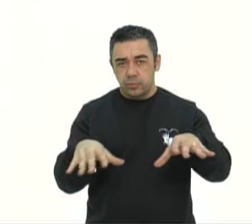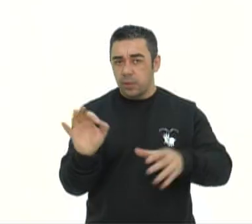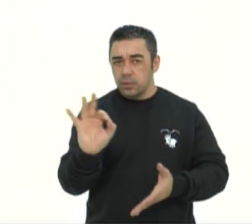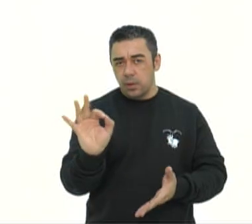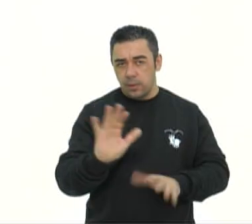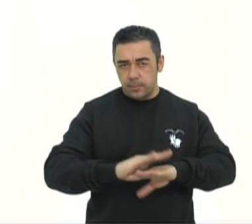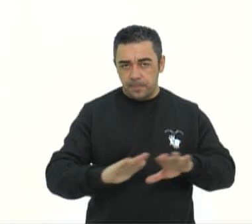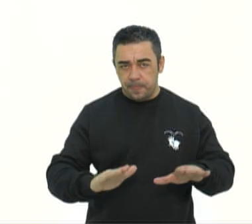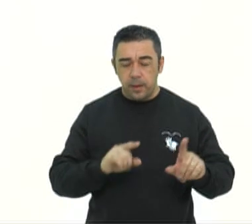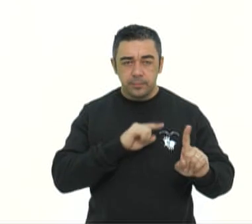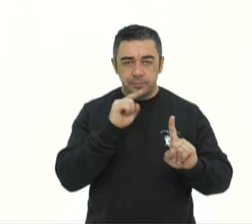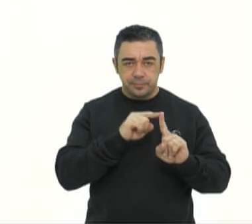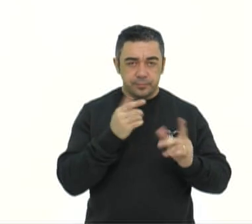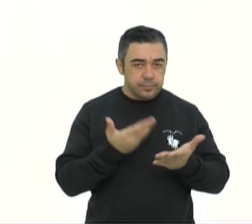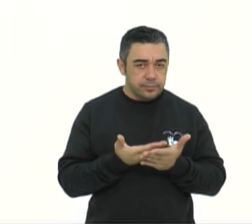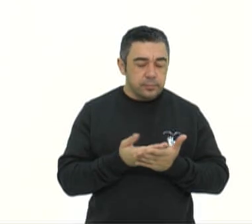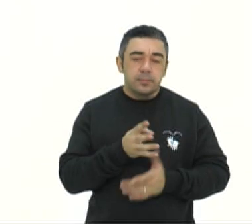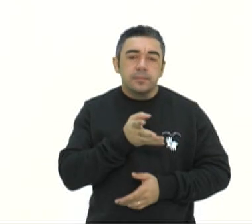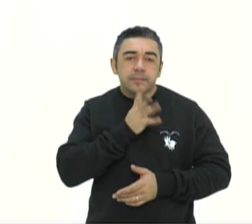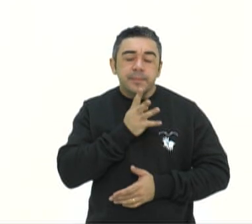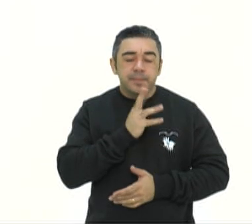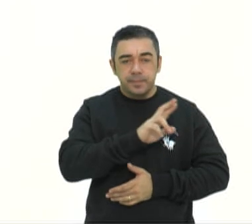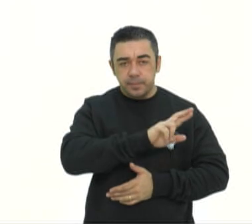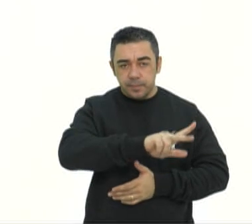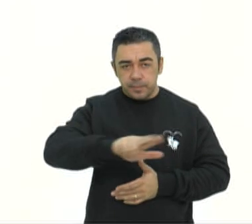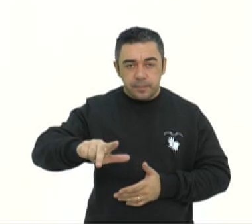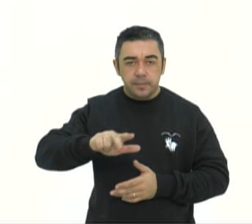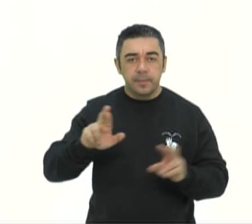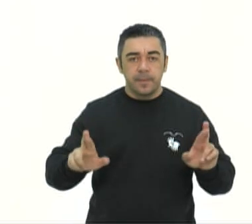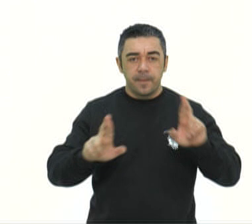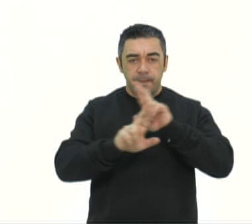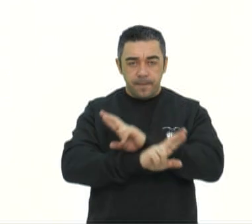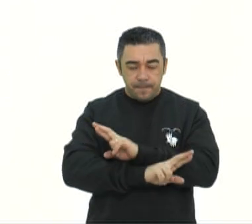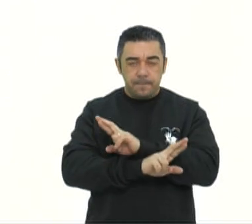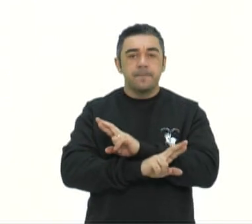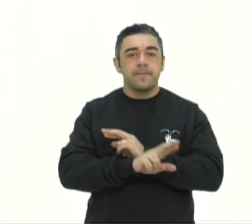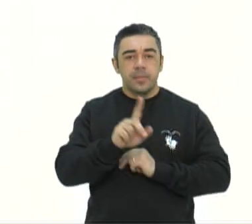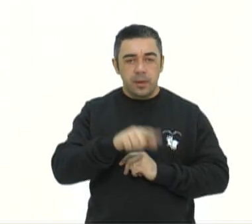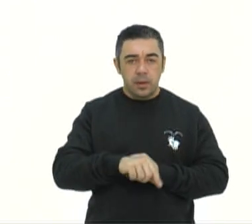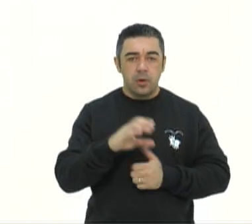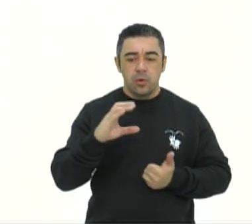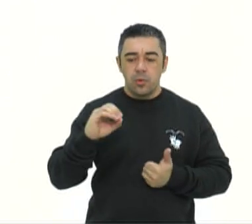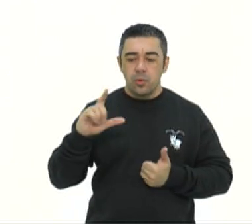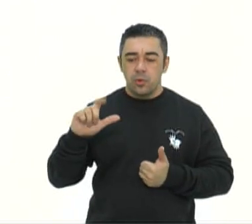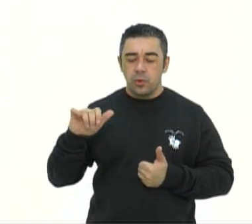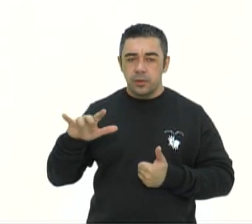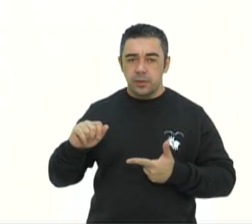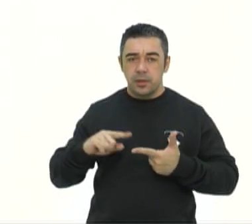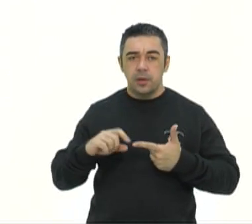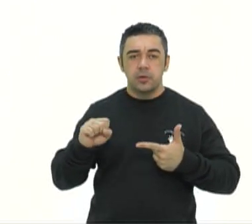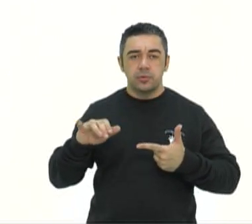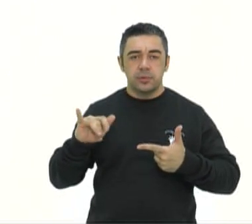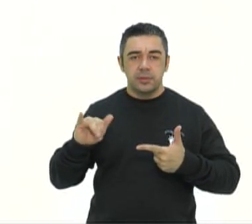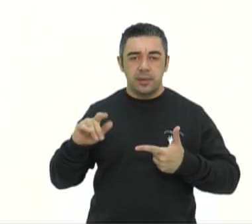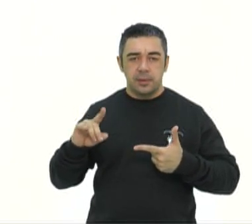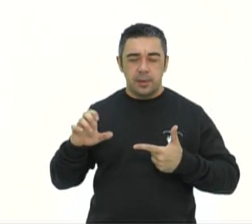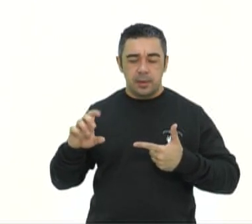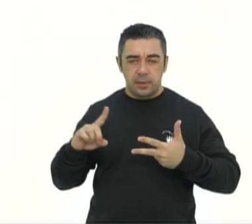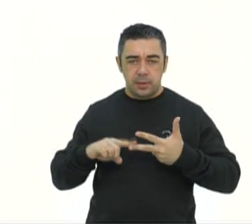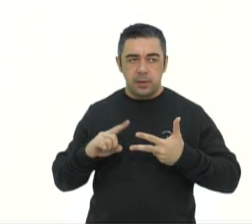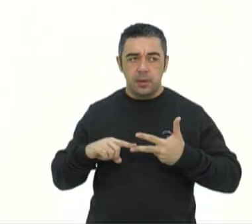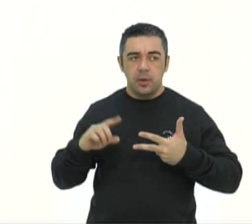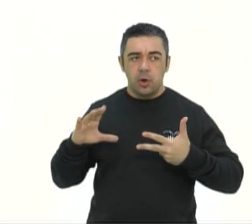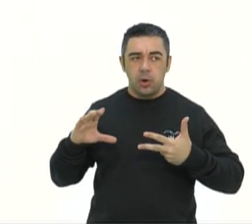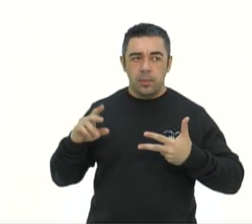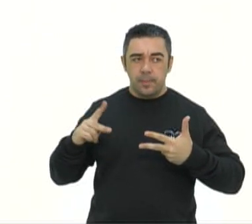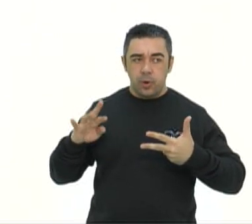ó. Objetivos da aula de hoje. Conhecer e diferenciar as relações ecológicas. Colônia, sociedade, protocooperação,